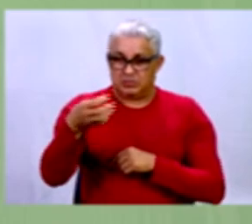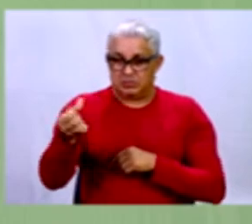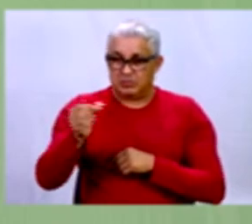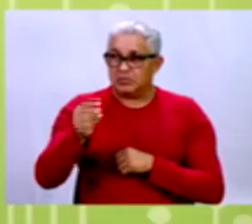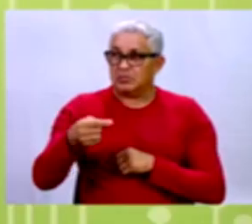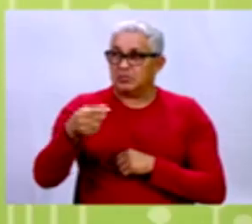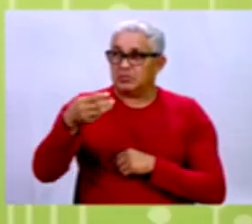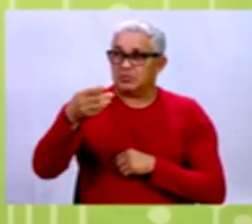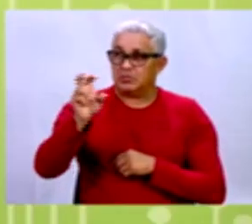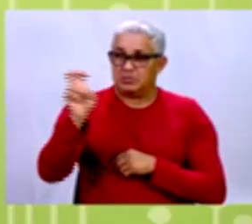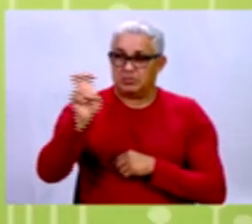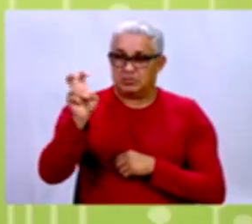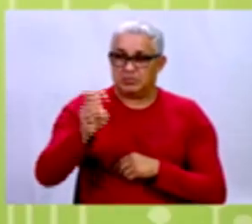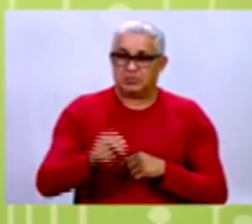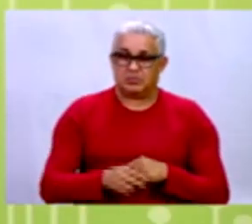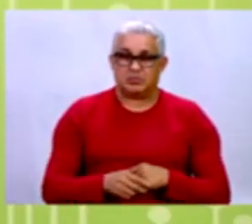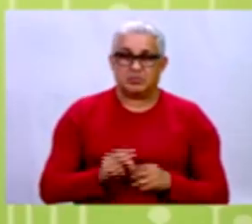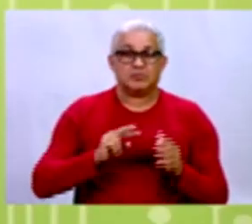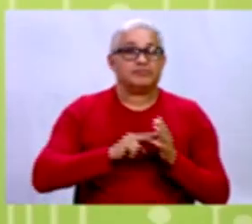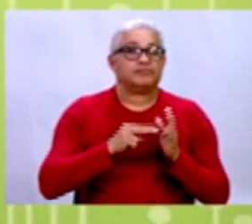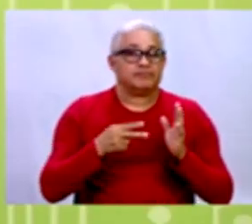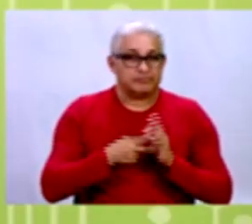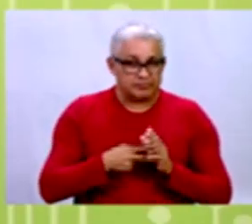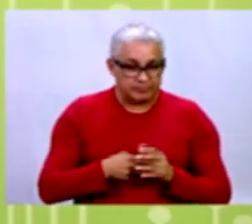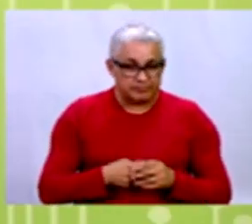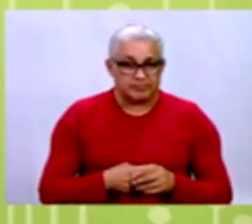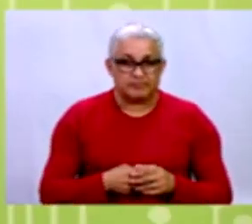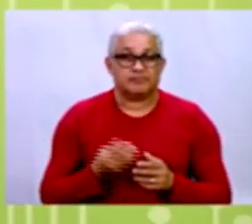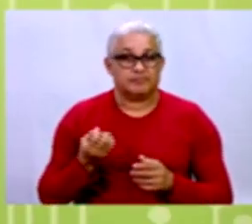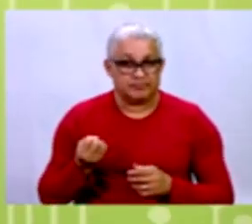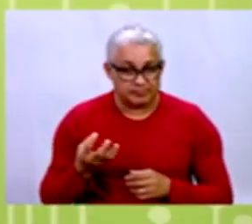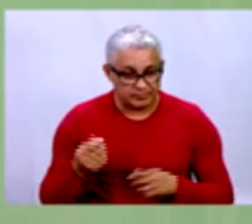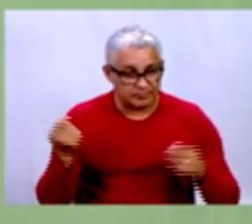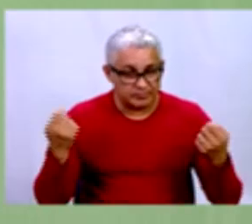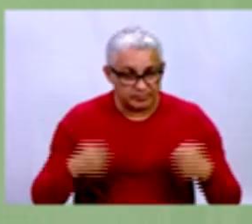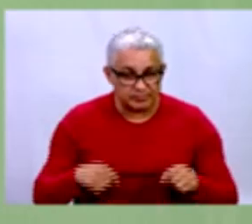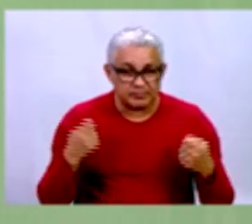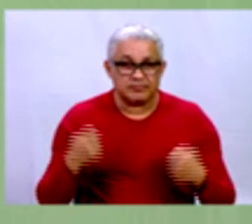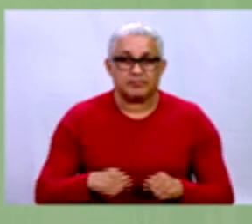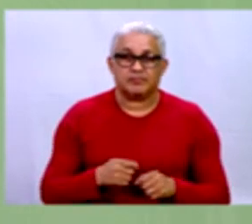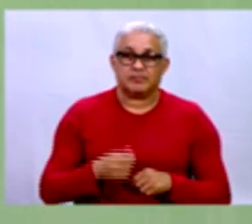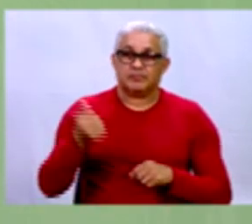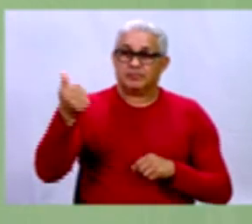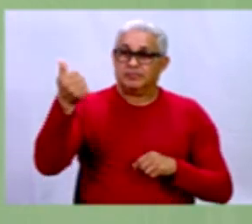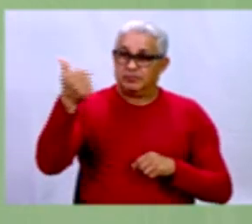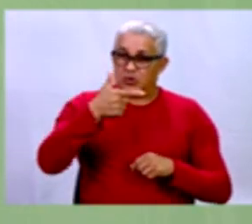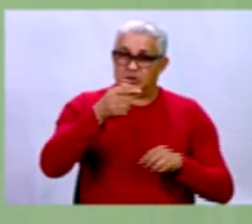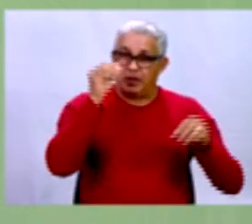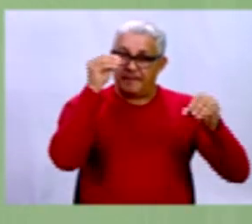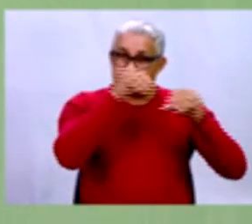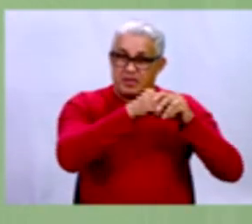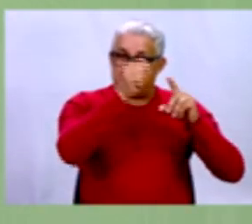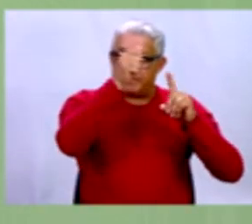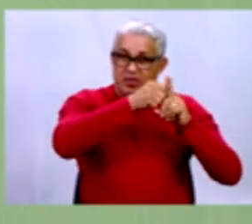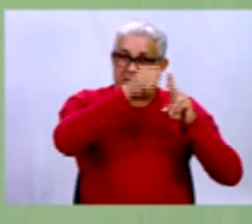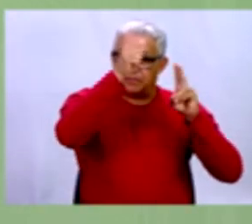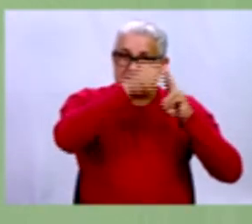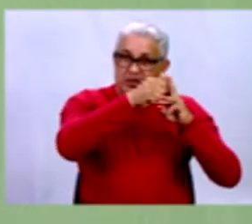Então, isso quer dizer o quê? Que para realizar sua viagem, serão necessários 12 depósitos